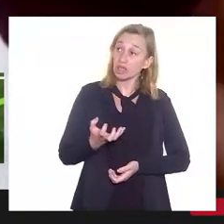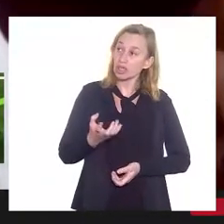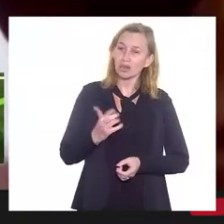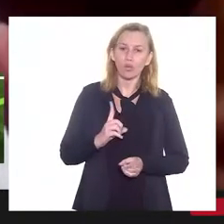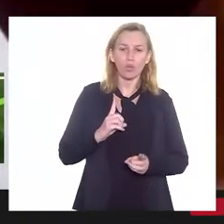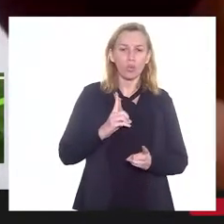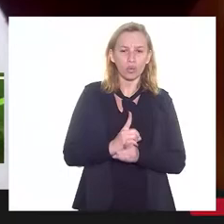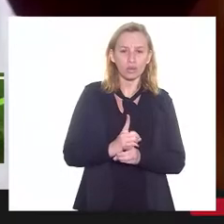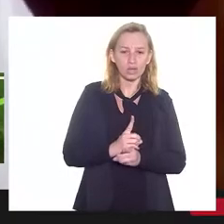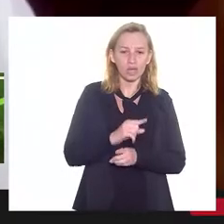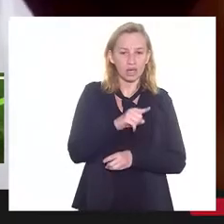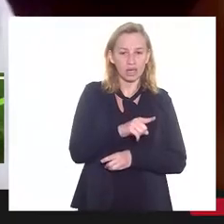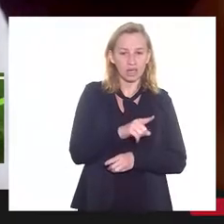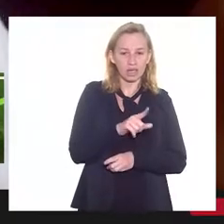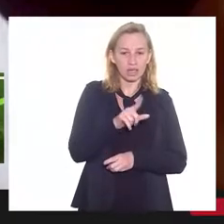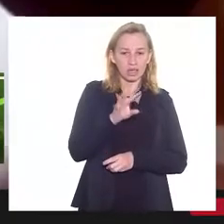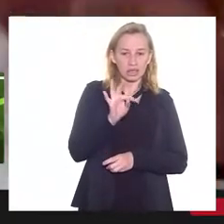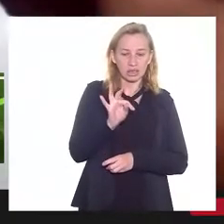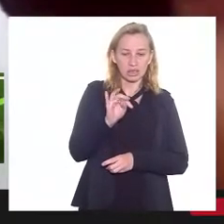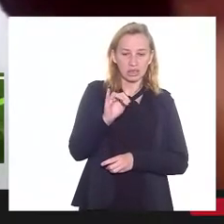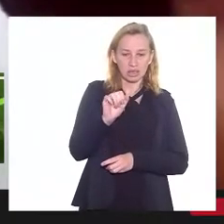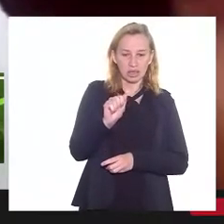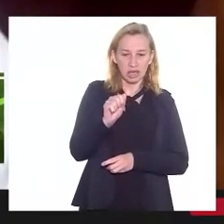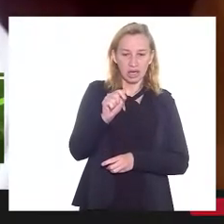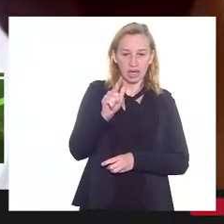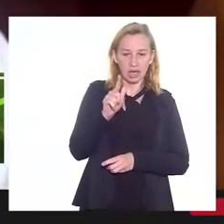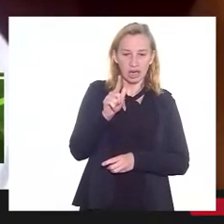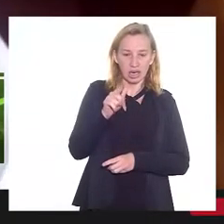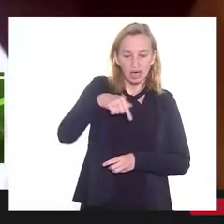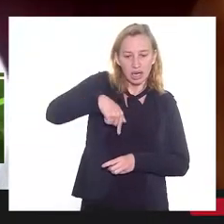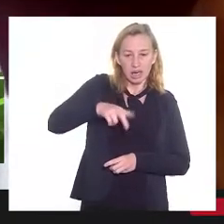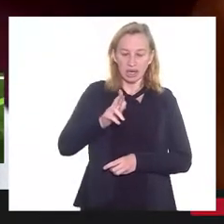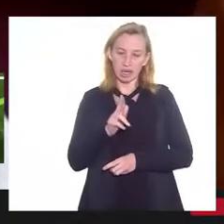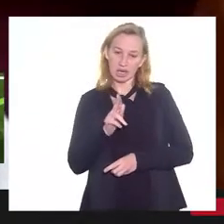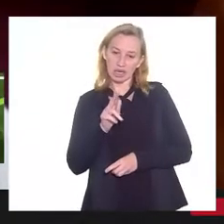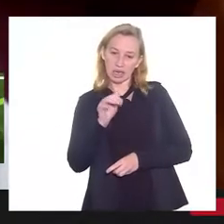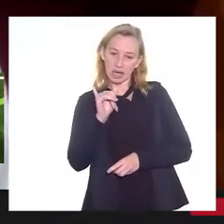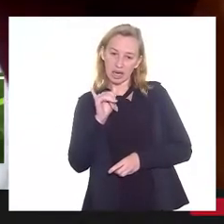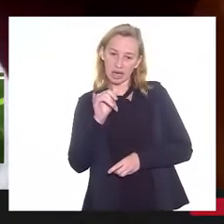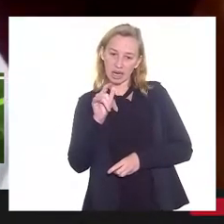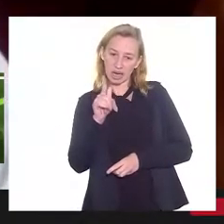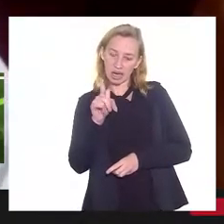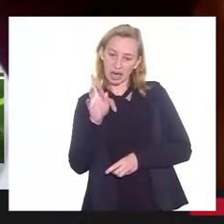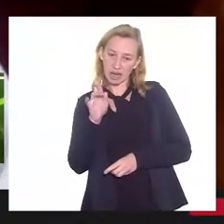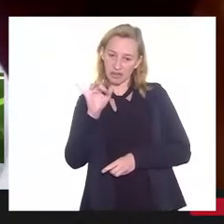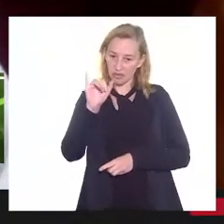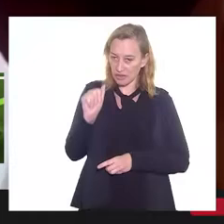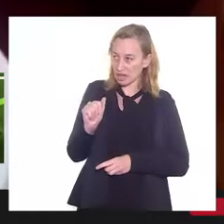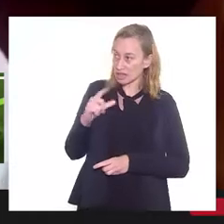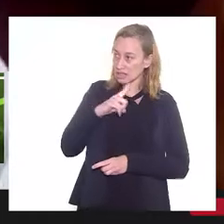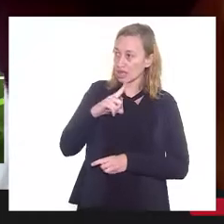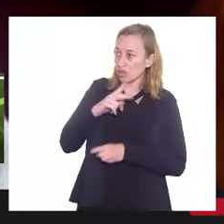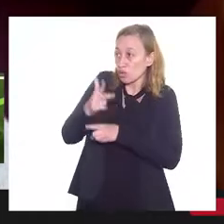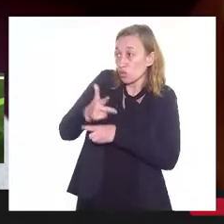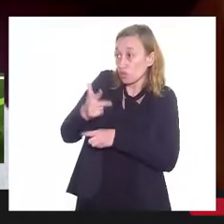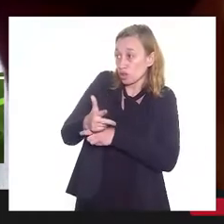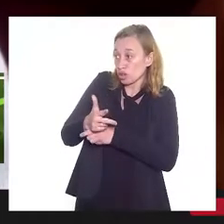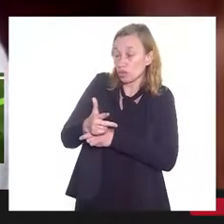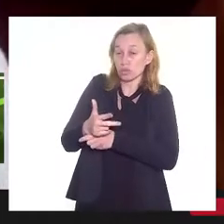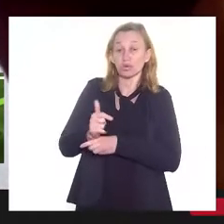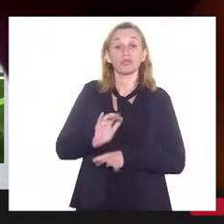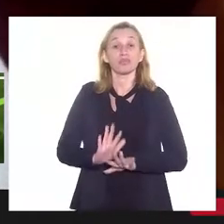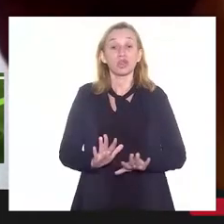é a taquigrafia se é que tem o vídeo né Eu tenho simplesmente a minha apresentação em PowerPoint